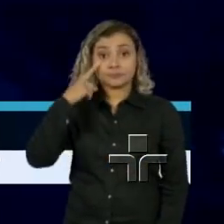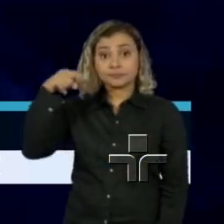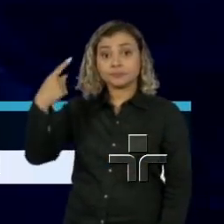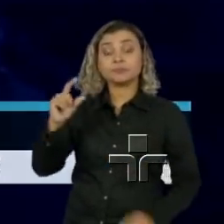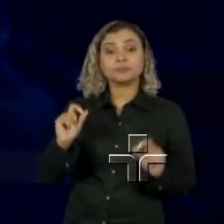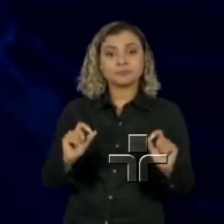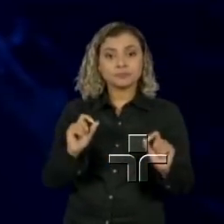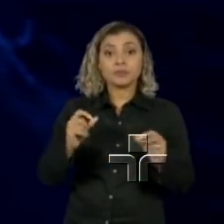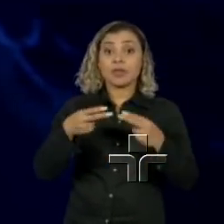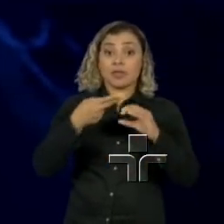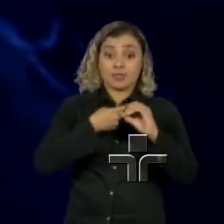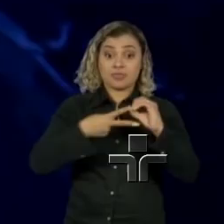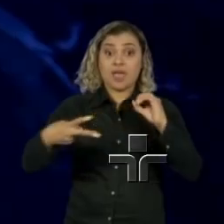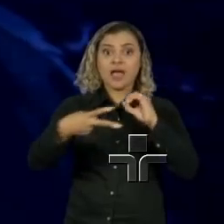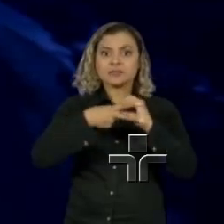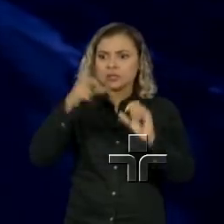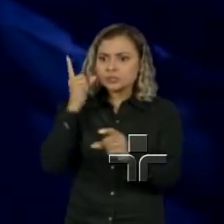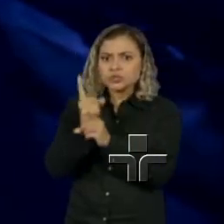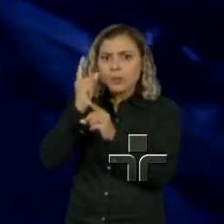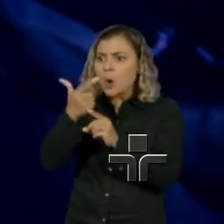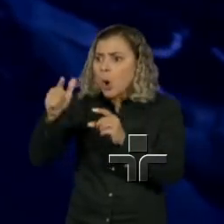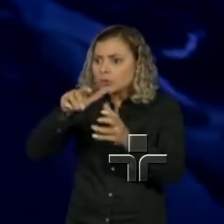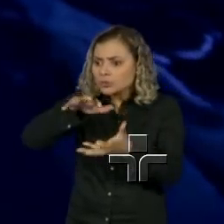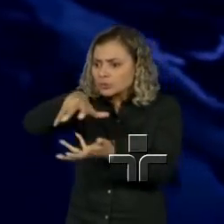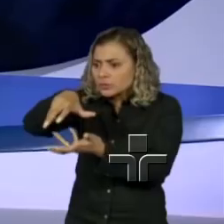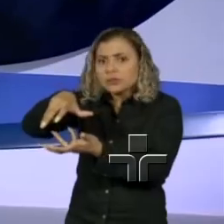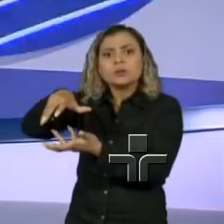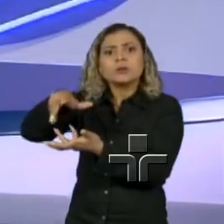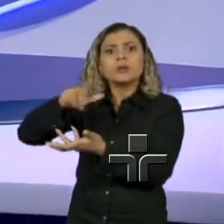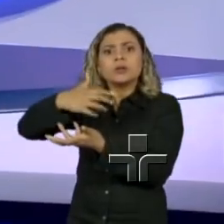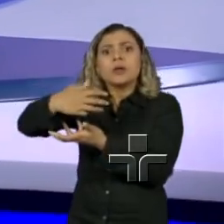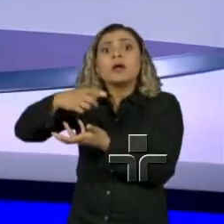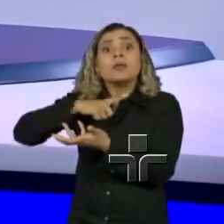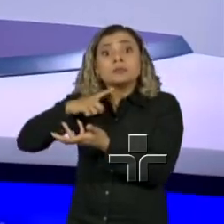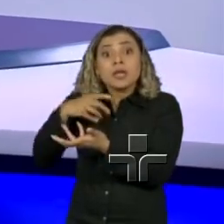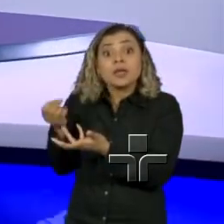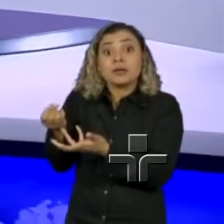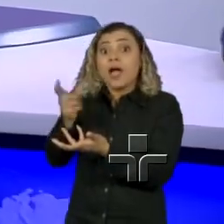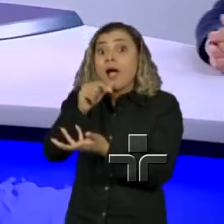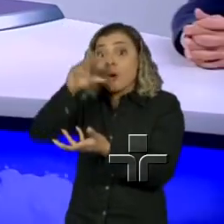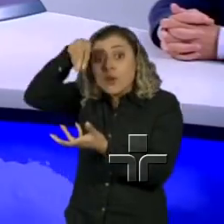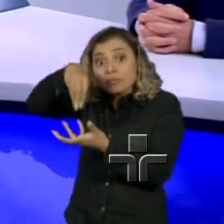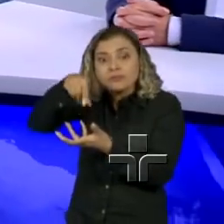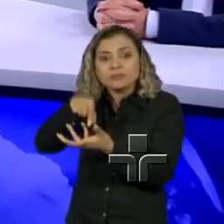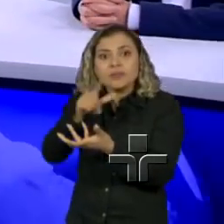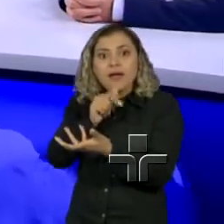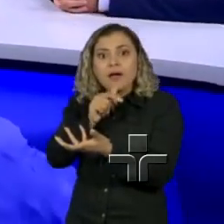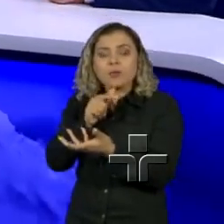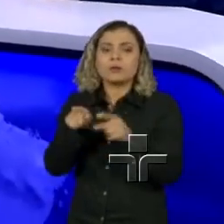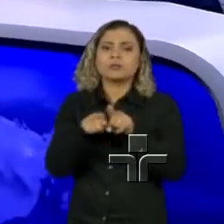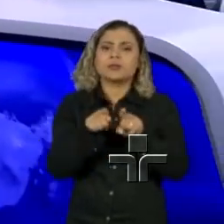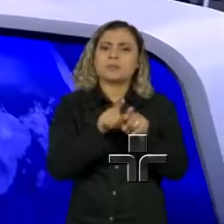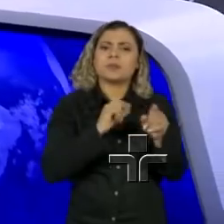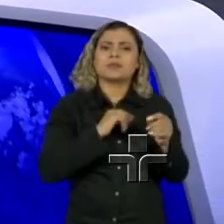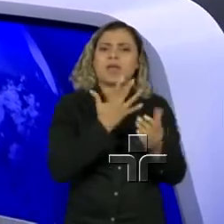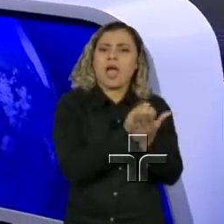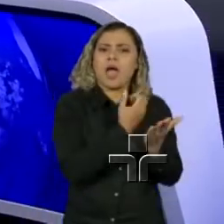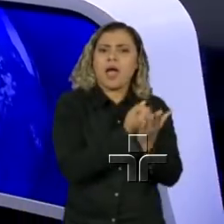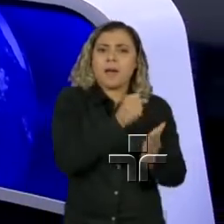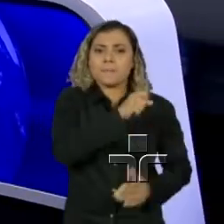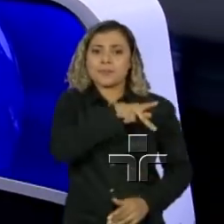instantes, NASA descobre novo planeta onde pode ter água líquida. E ainda, aplicativo Instagram, que pertence ao Facebook, deve se tornar o